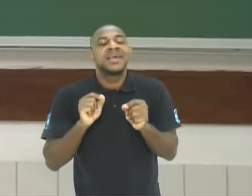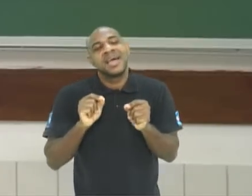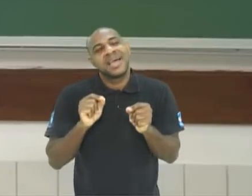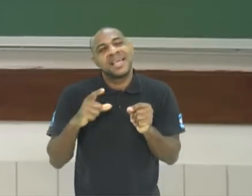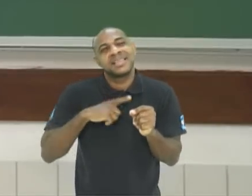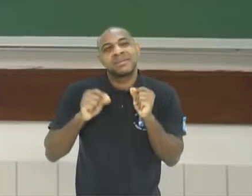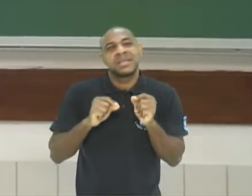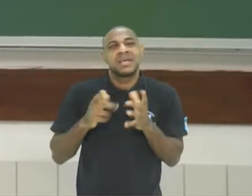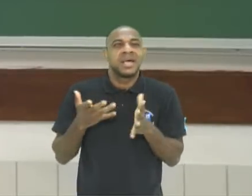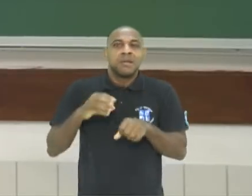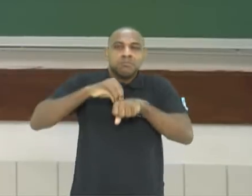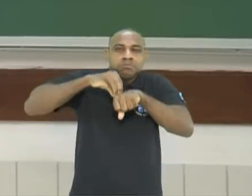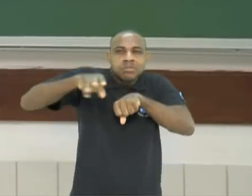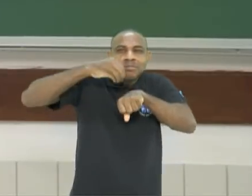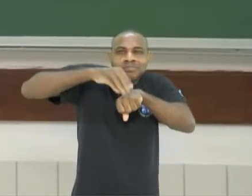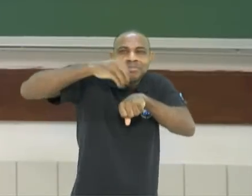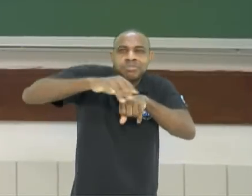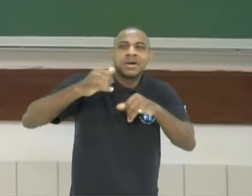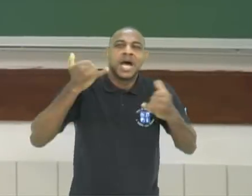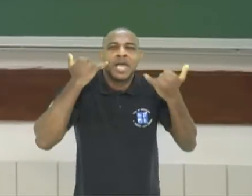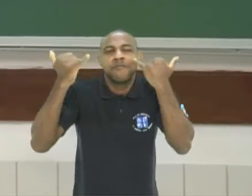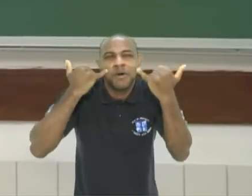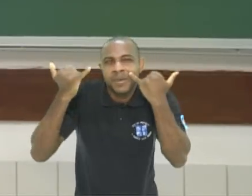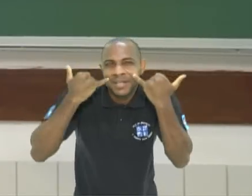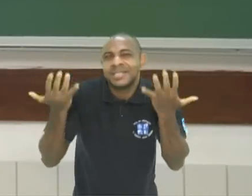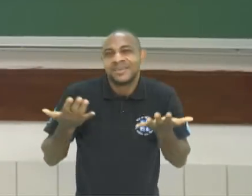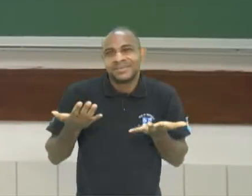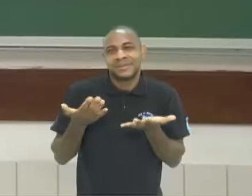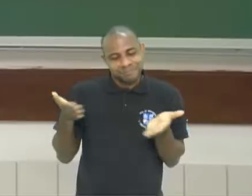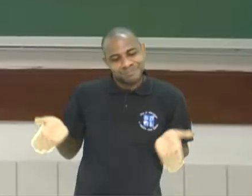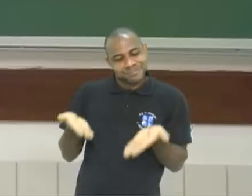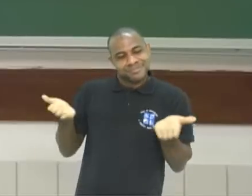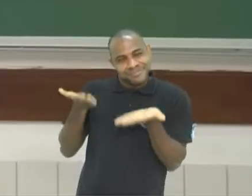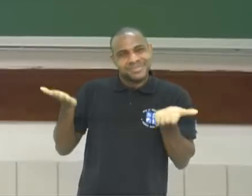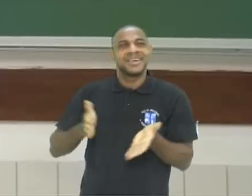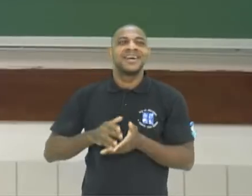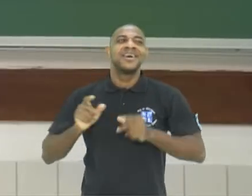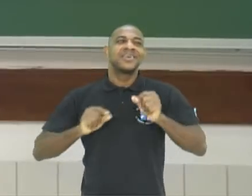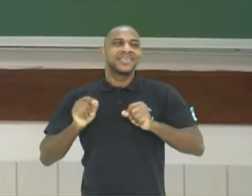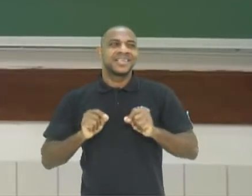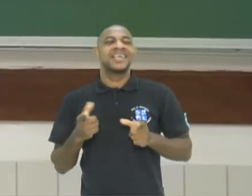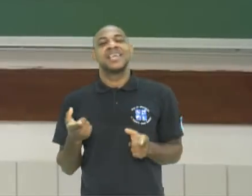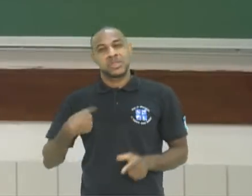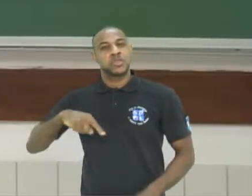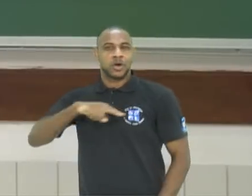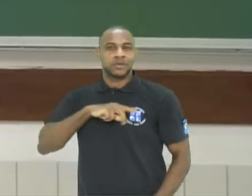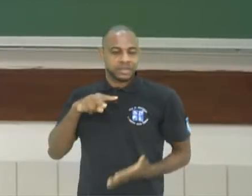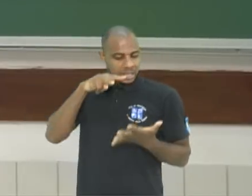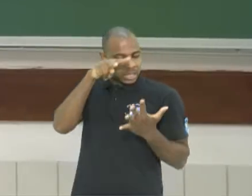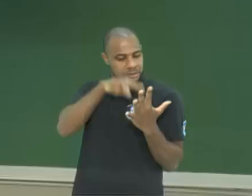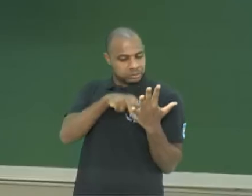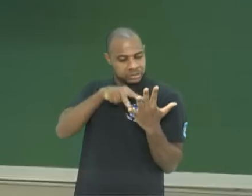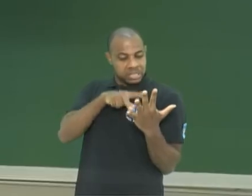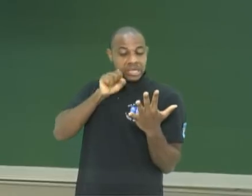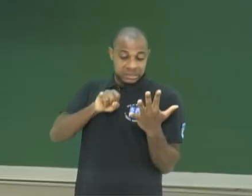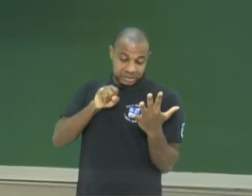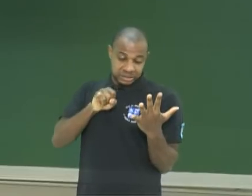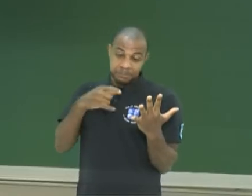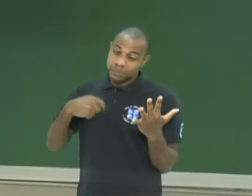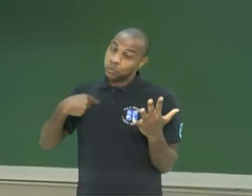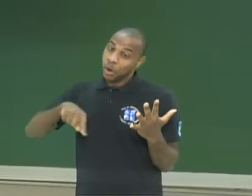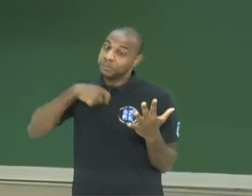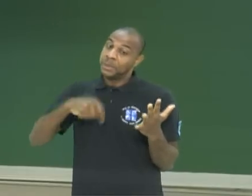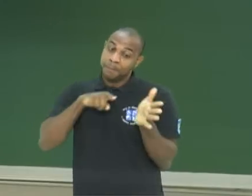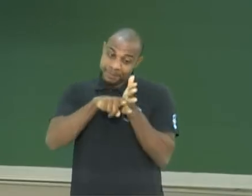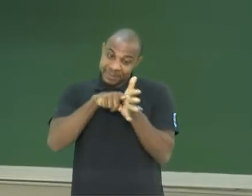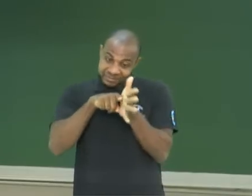ali impulsionar as informações. Claro que caberia a nós, né, nós leitores, saber se essas informações são verdadeiras